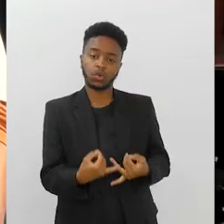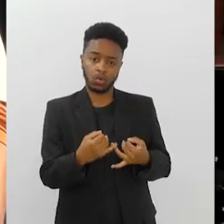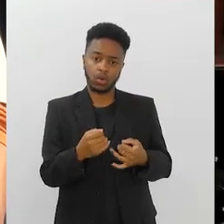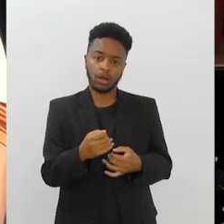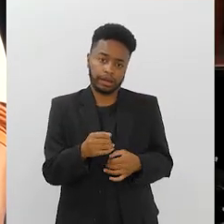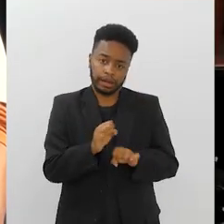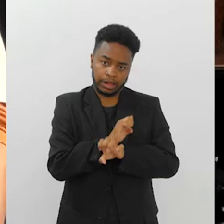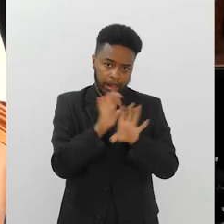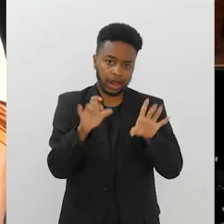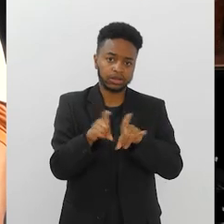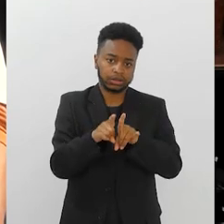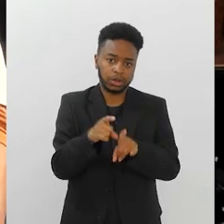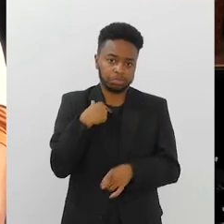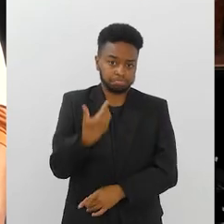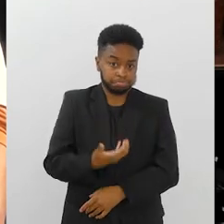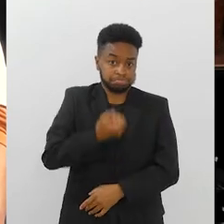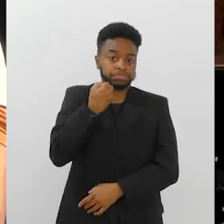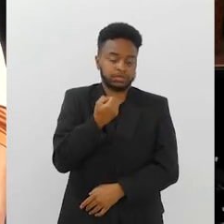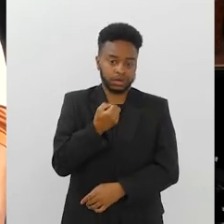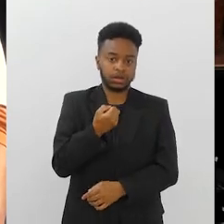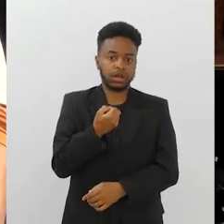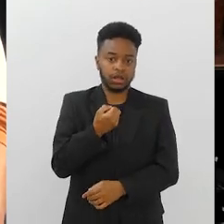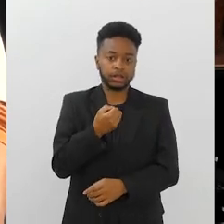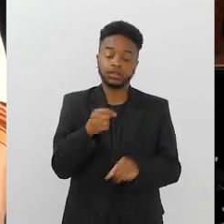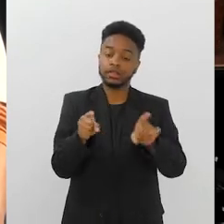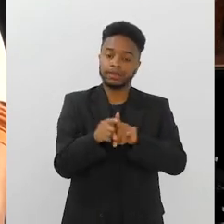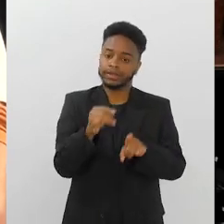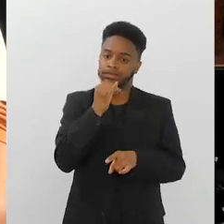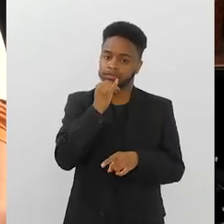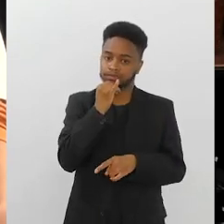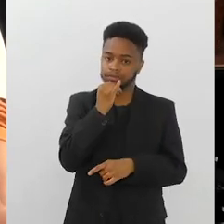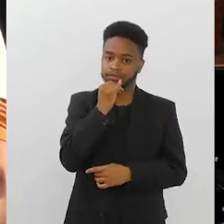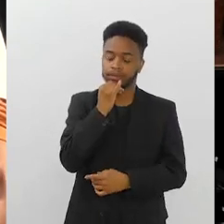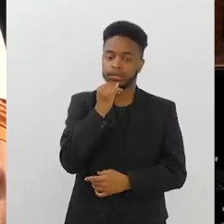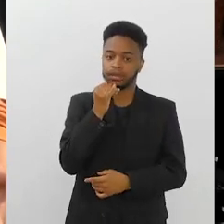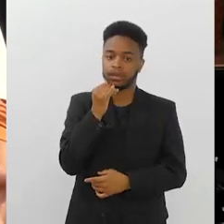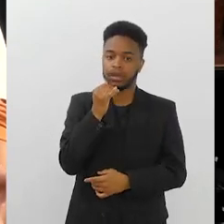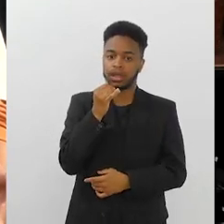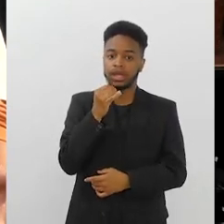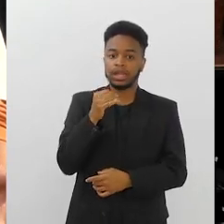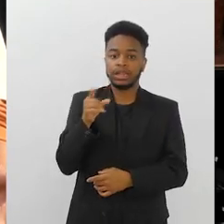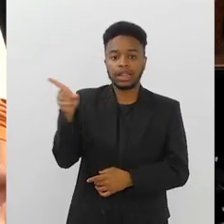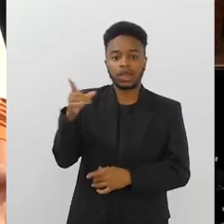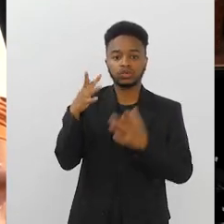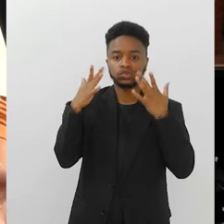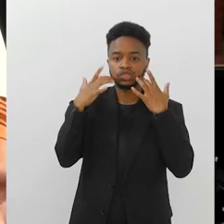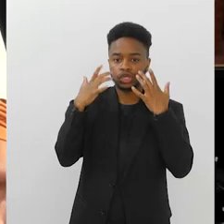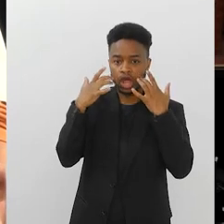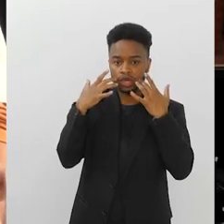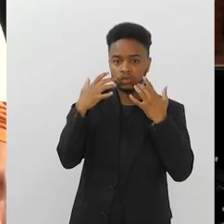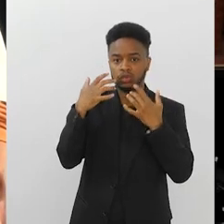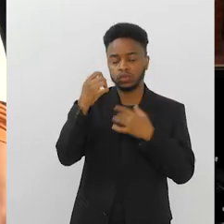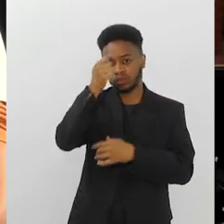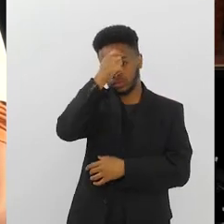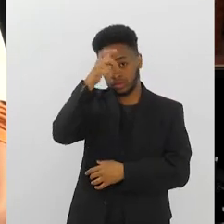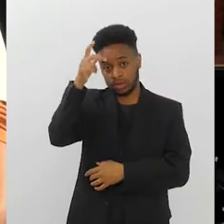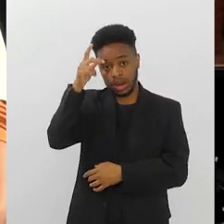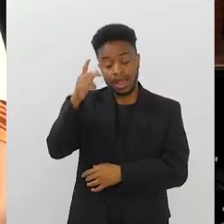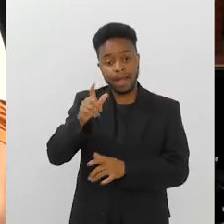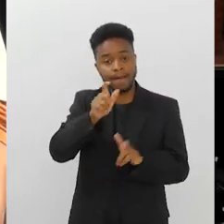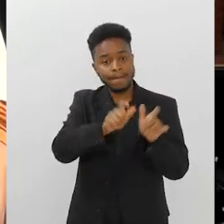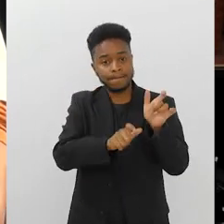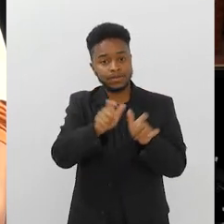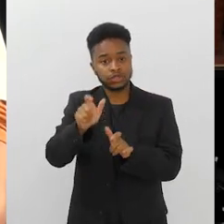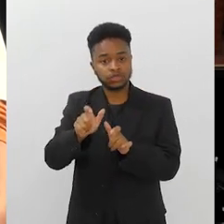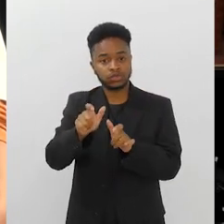muito Claro e me surpreendeu como me surpreendeu por exemplo no no Municipal